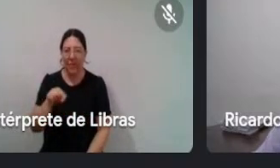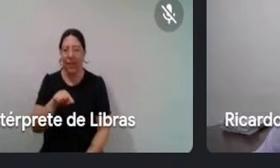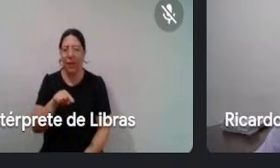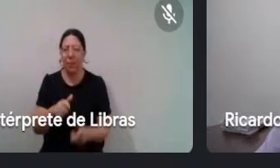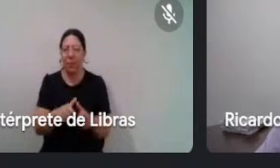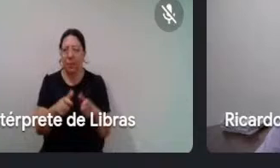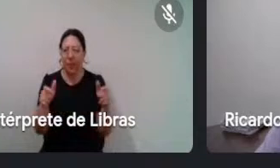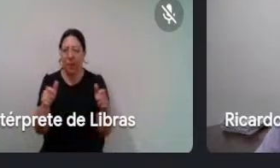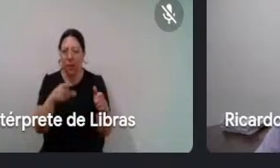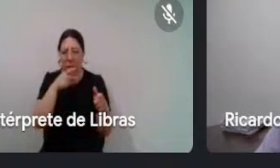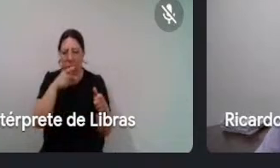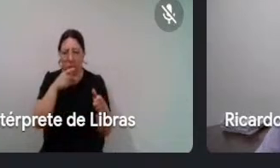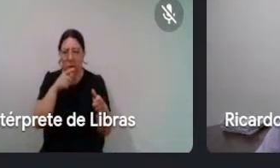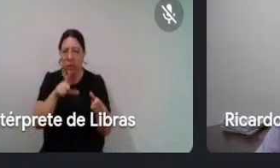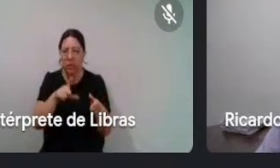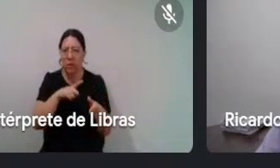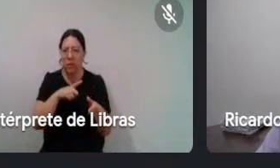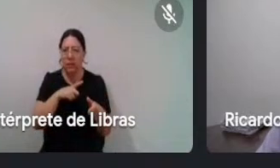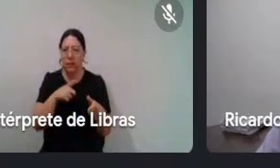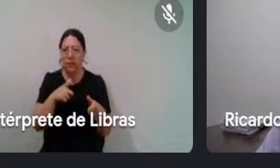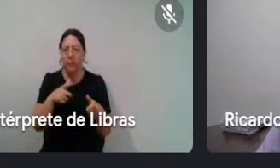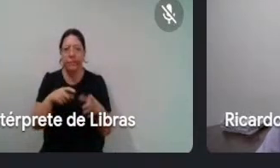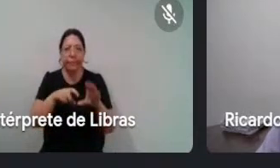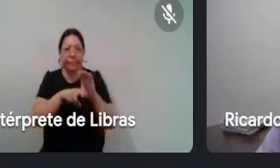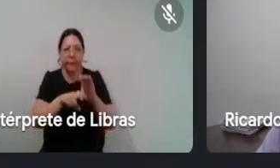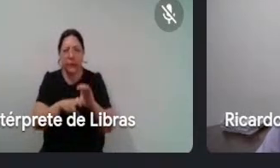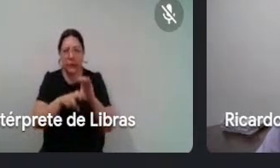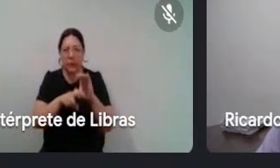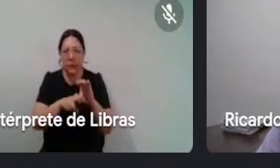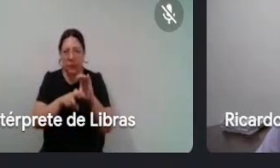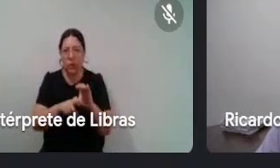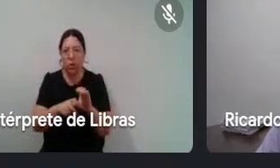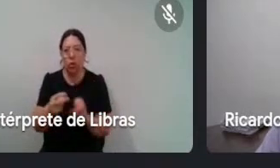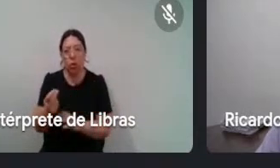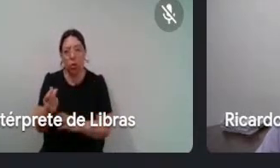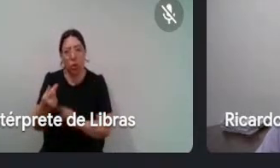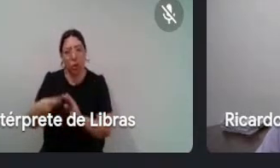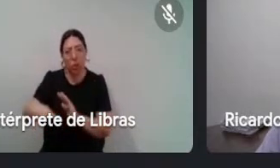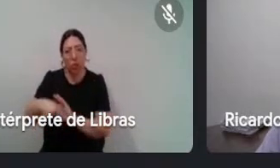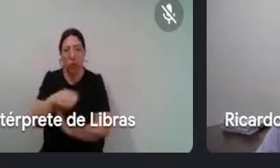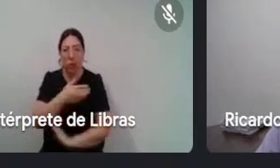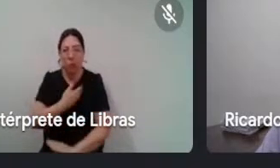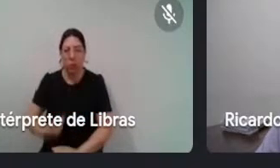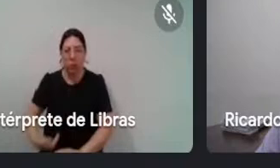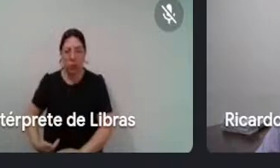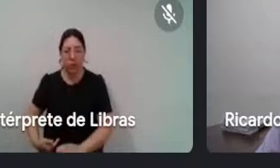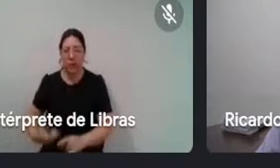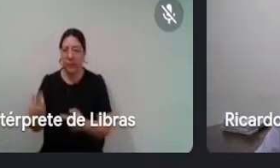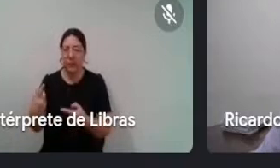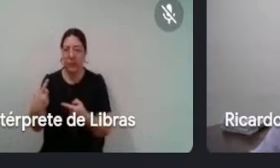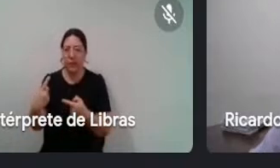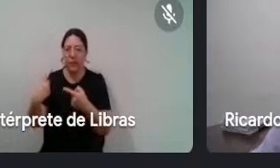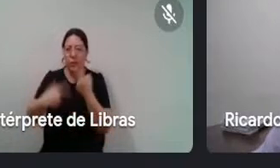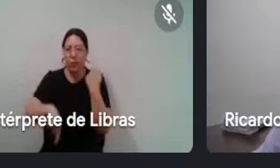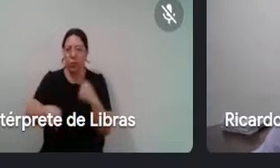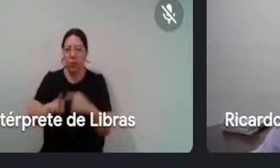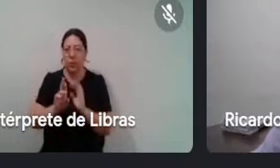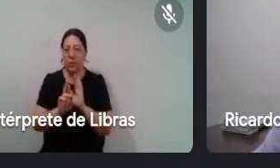depende inteiramente do dinheiro público, que é uma completa distorção, né, da representatividade. São